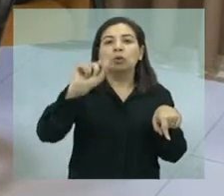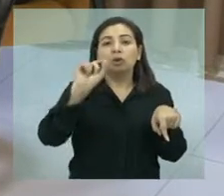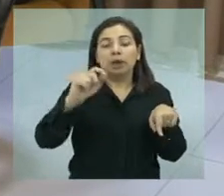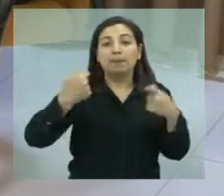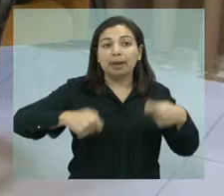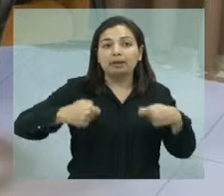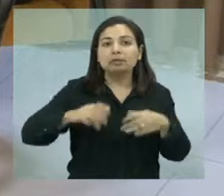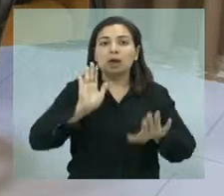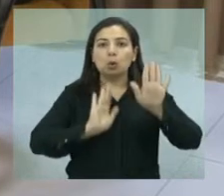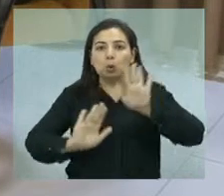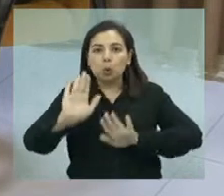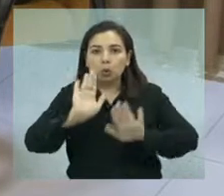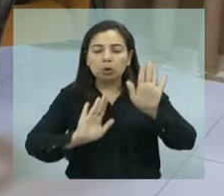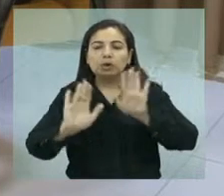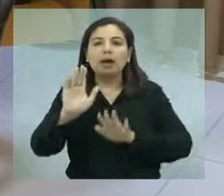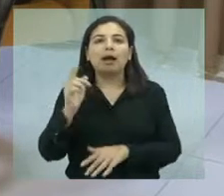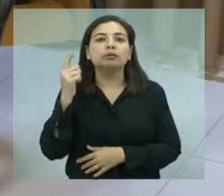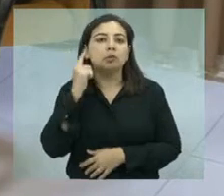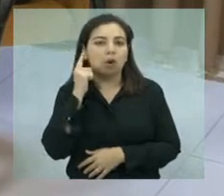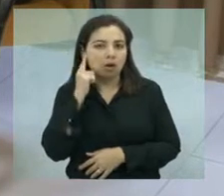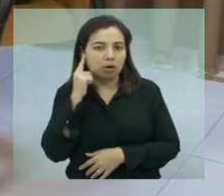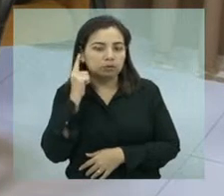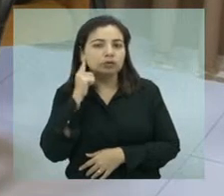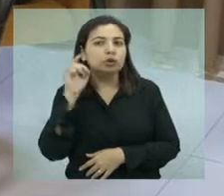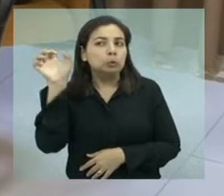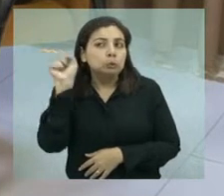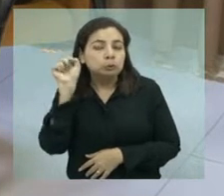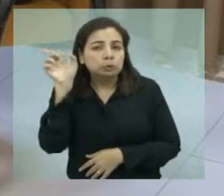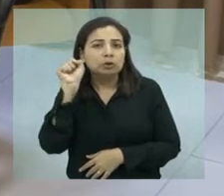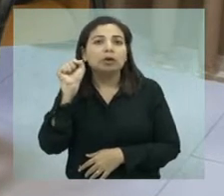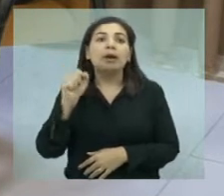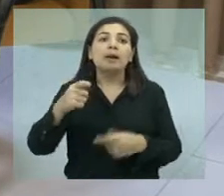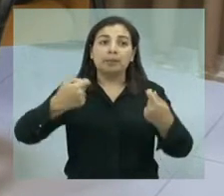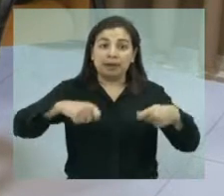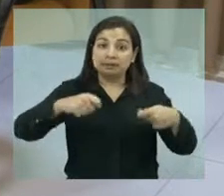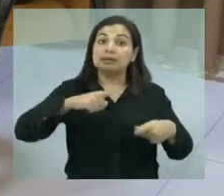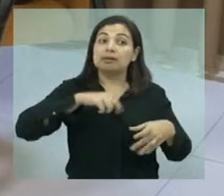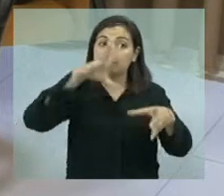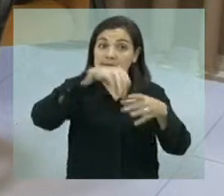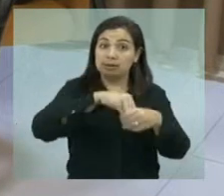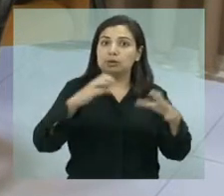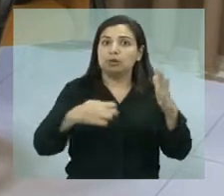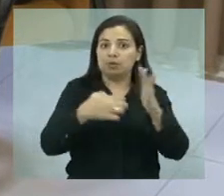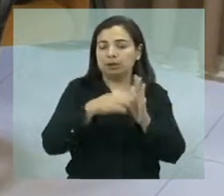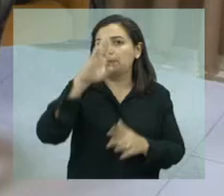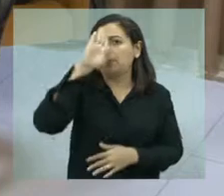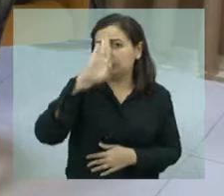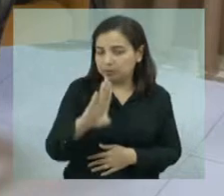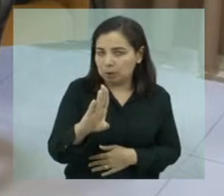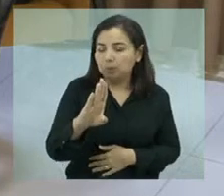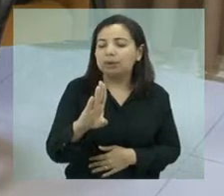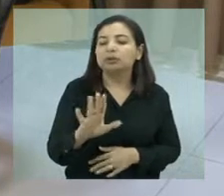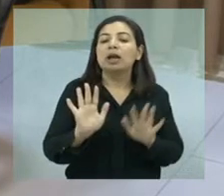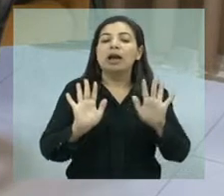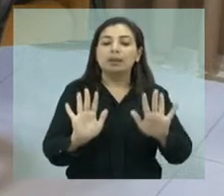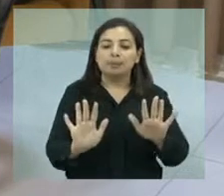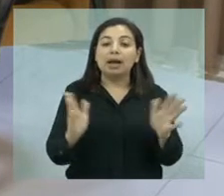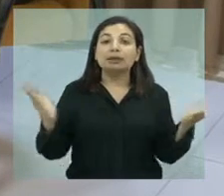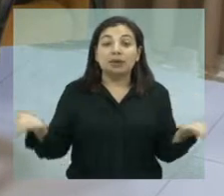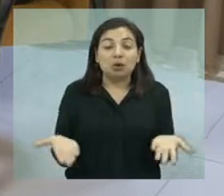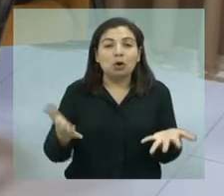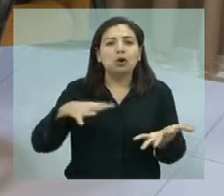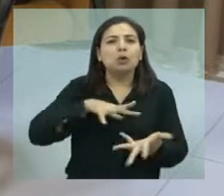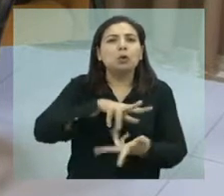auditiva na maioria das empresas, pelo menos para ter, né, esse programa. Mas hoje em dia as nossas preocupações do mundo